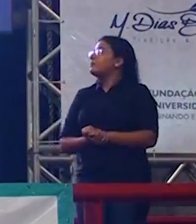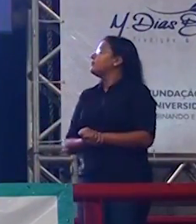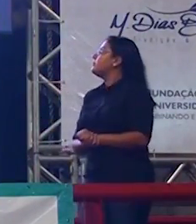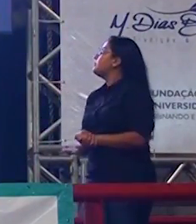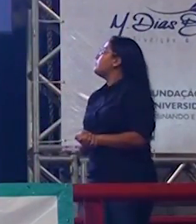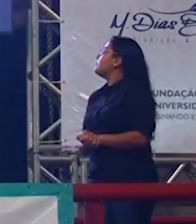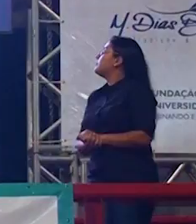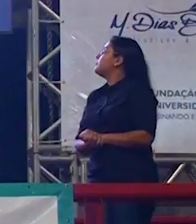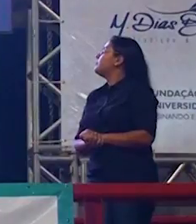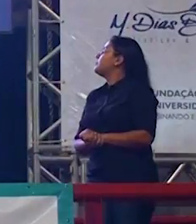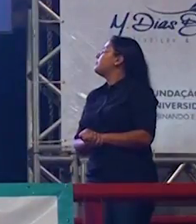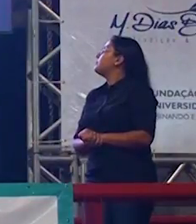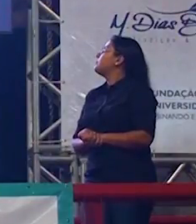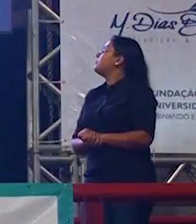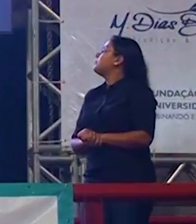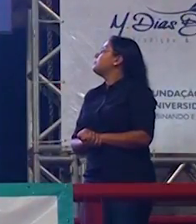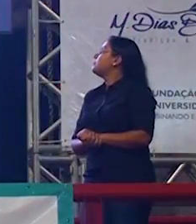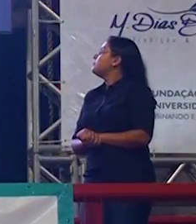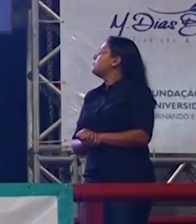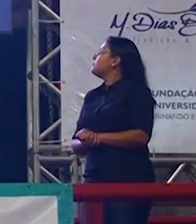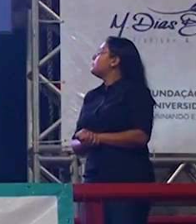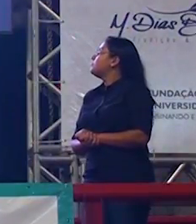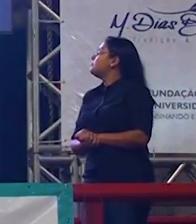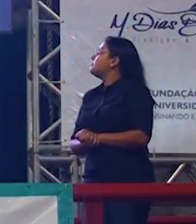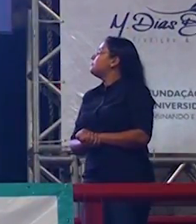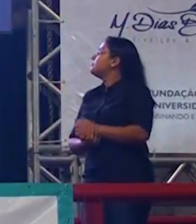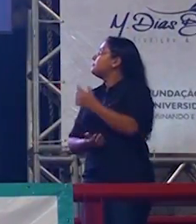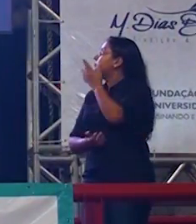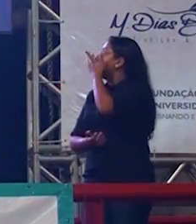2Cs, tinha certeza que estava certo.